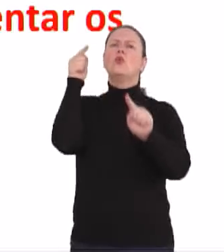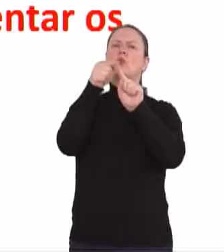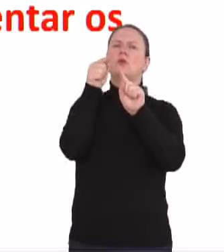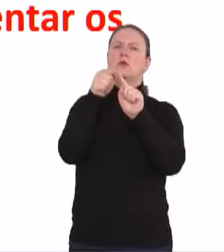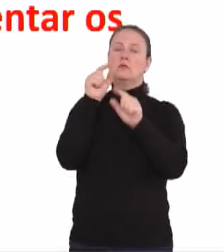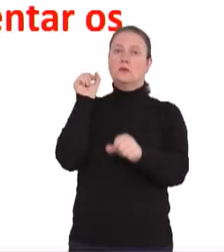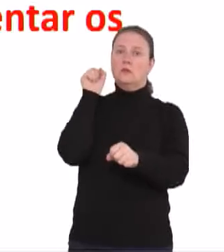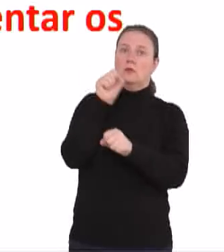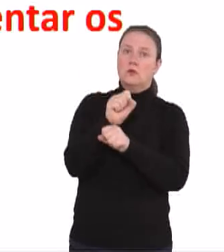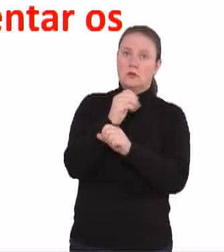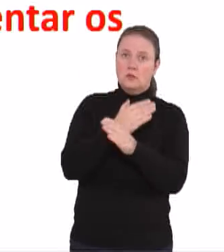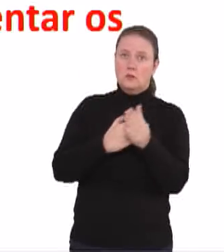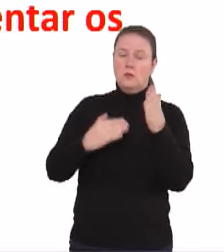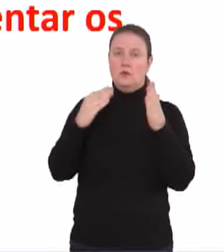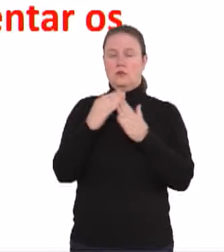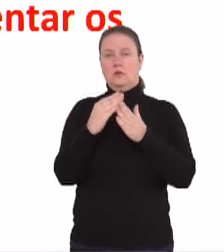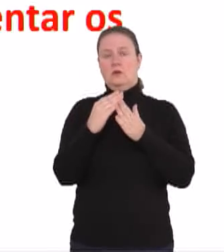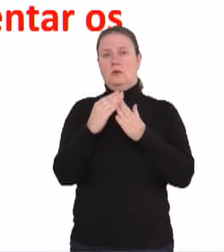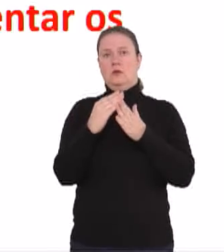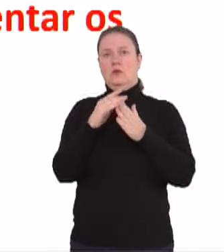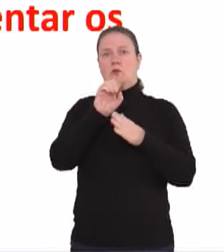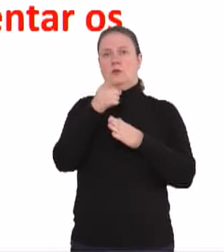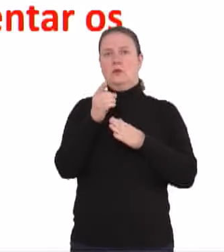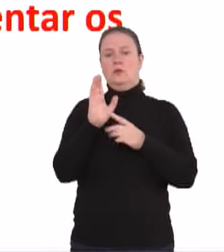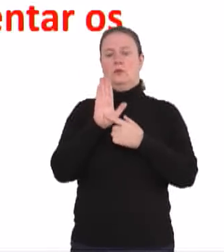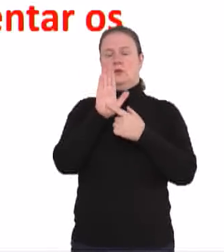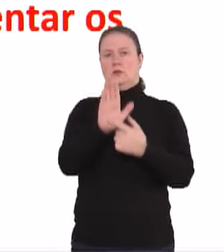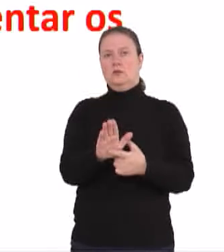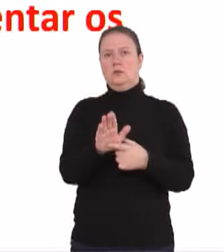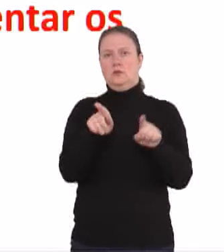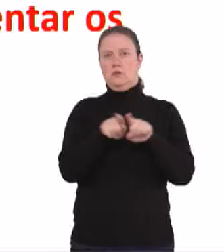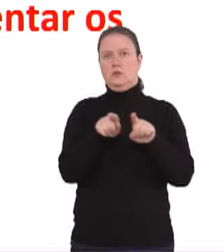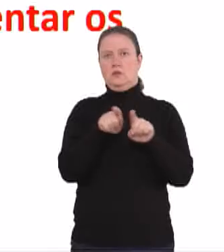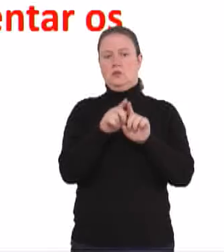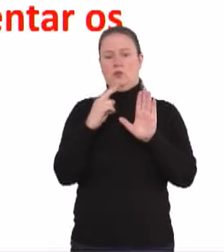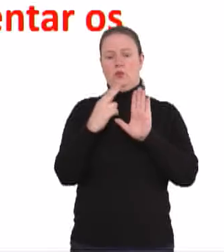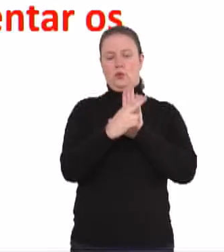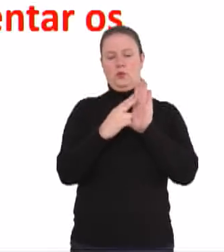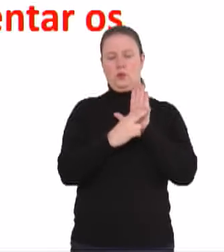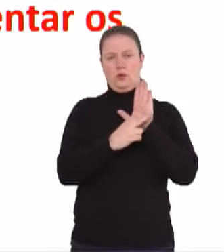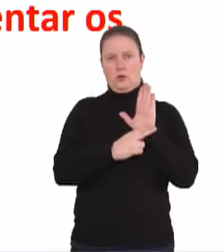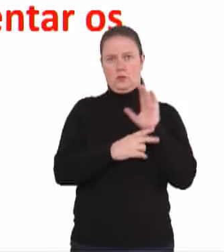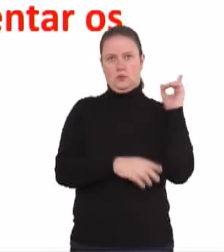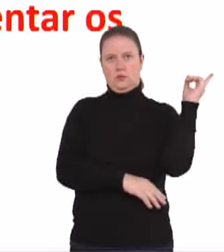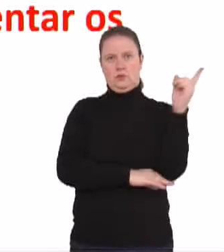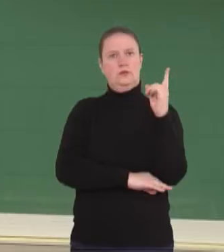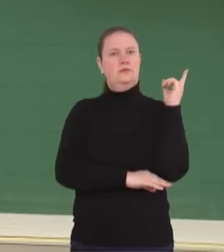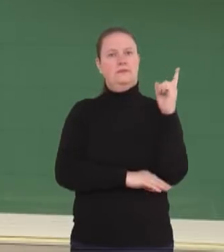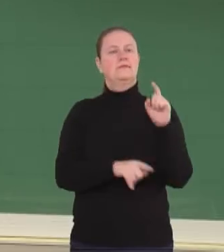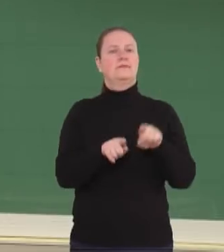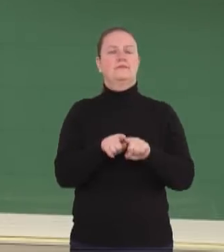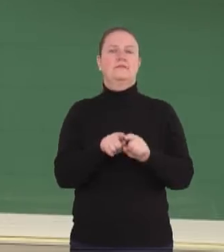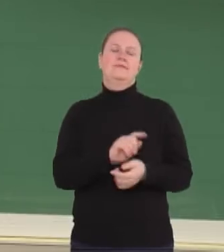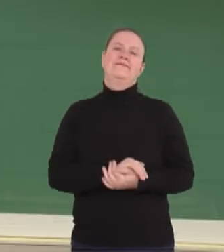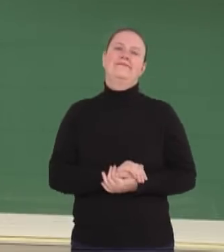uma pausa maior que a vírgula para apresentar os nomes dos deuses e o que representam.